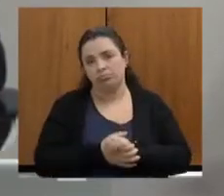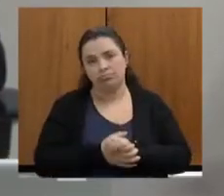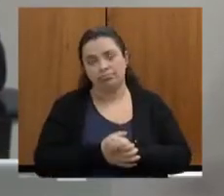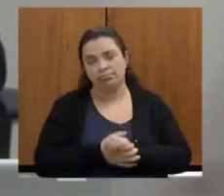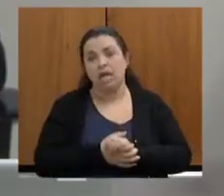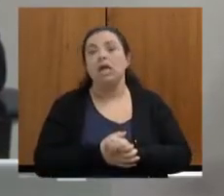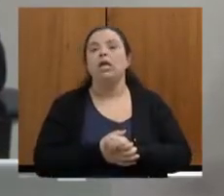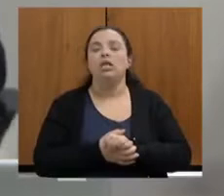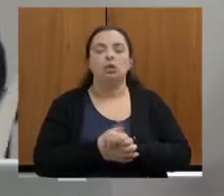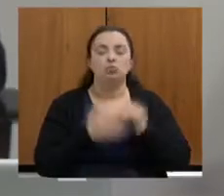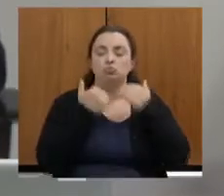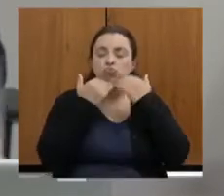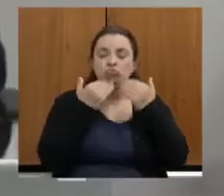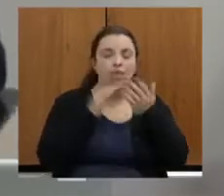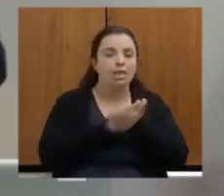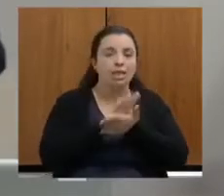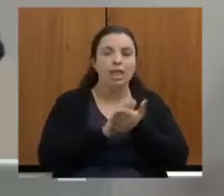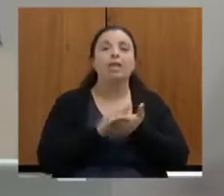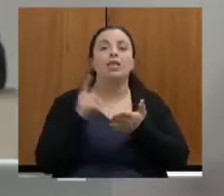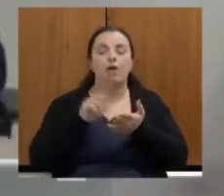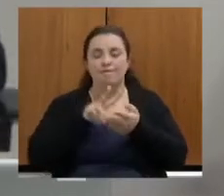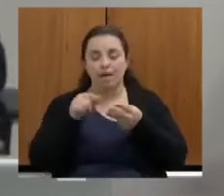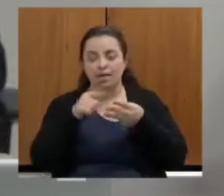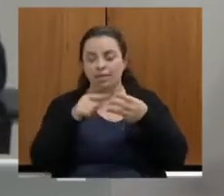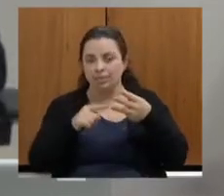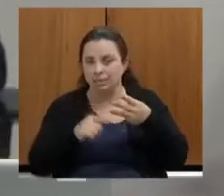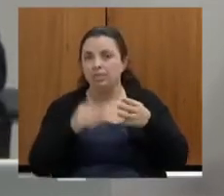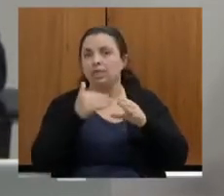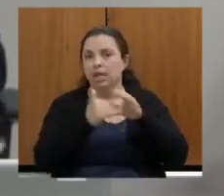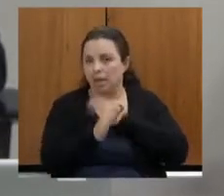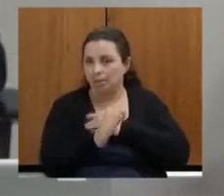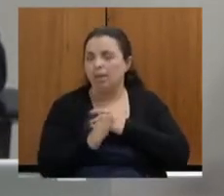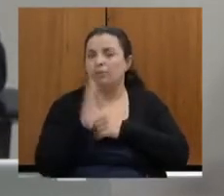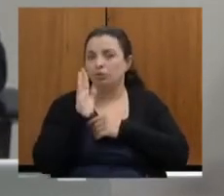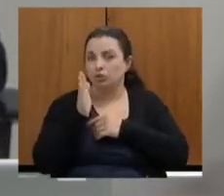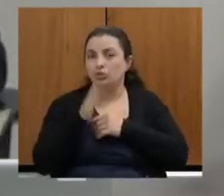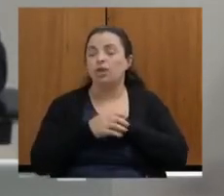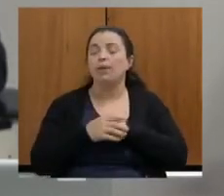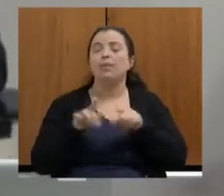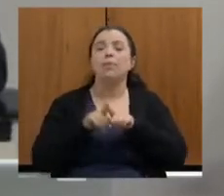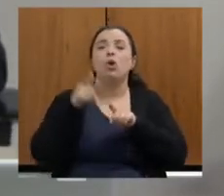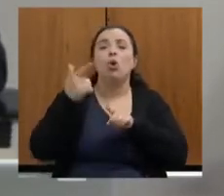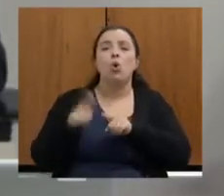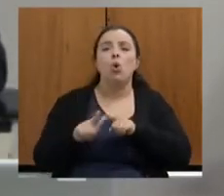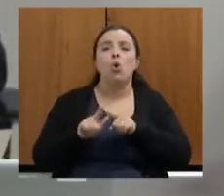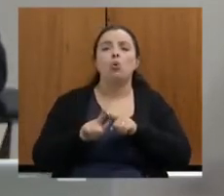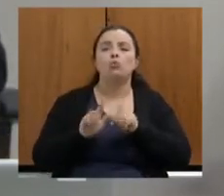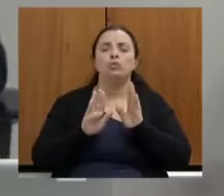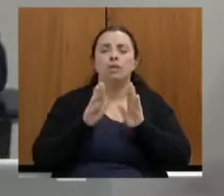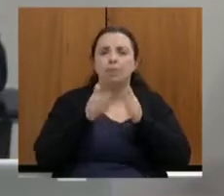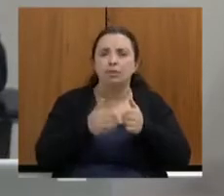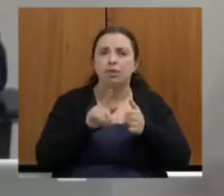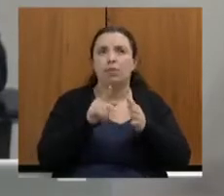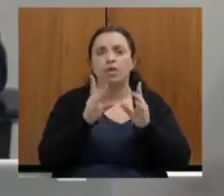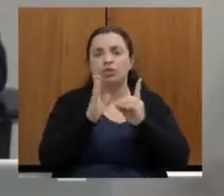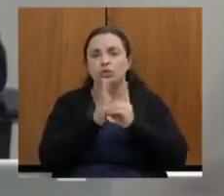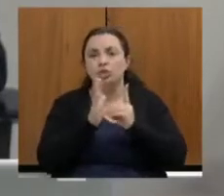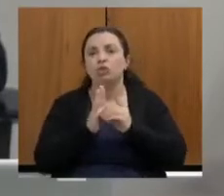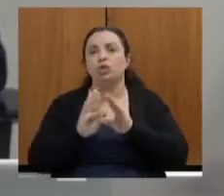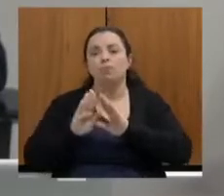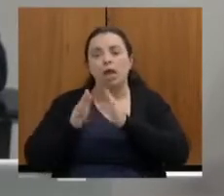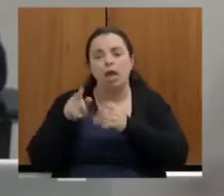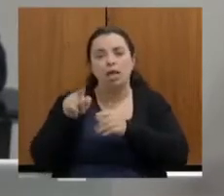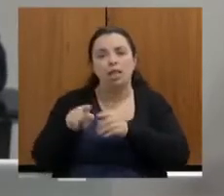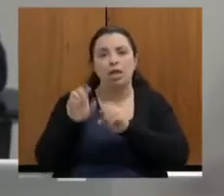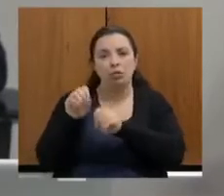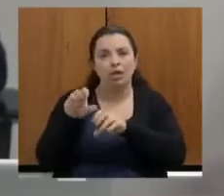encaminhamentos além dos encaminhamentos específicos em relação aos indígenas EA questão da